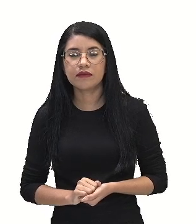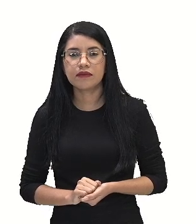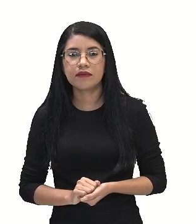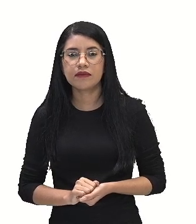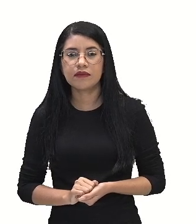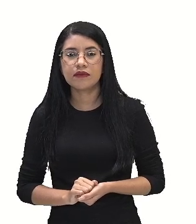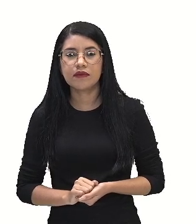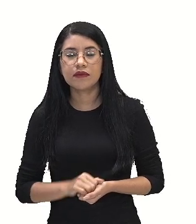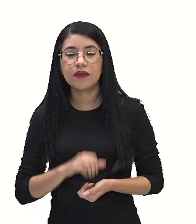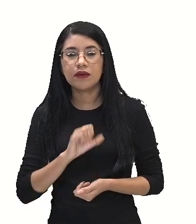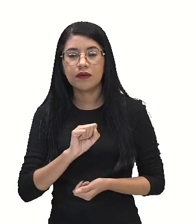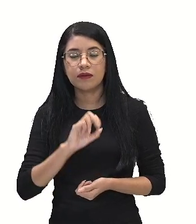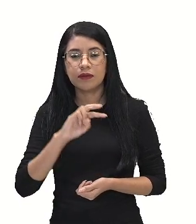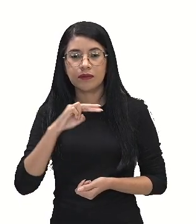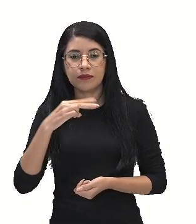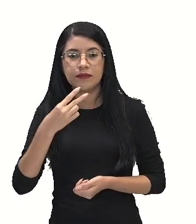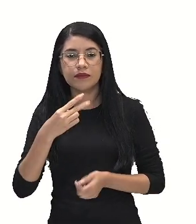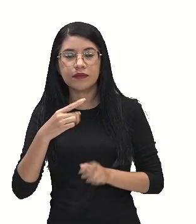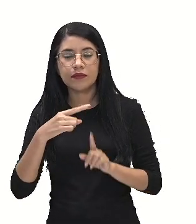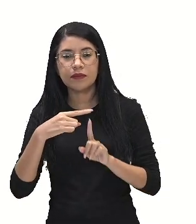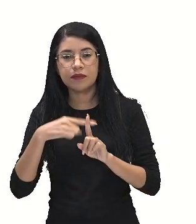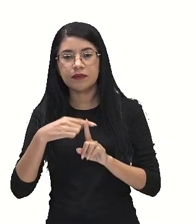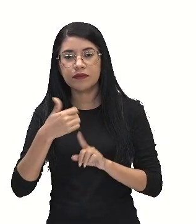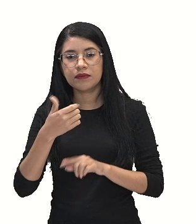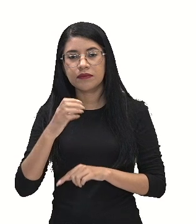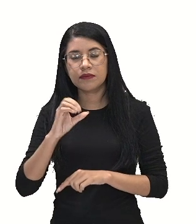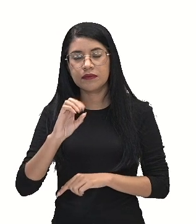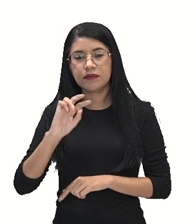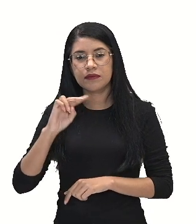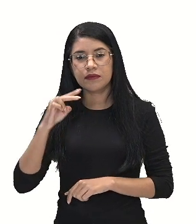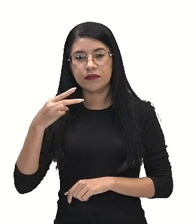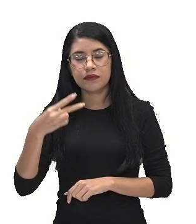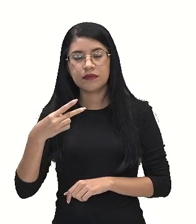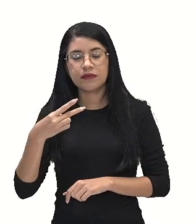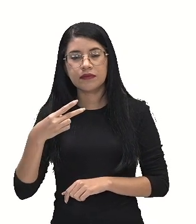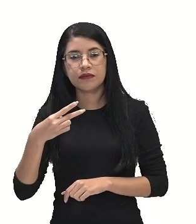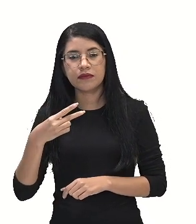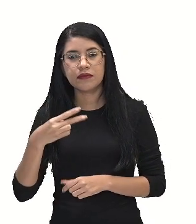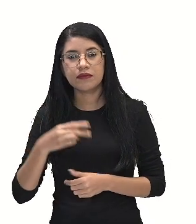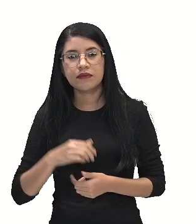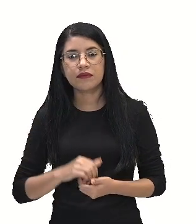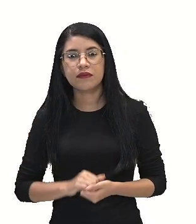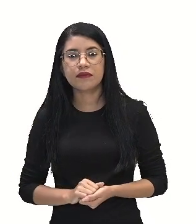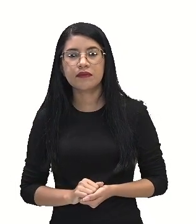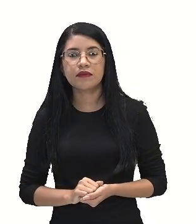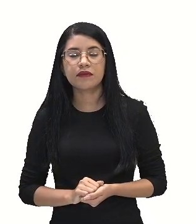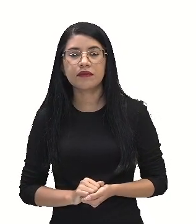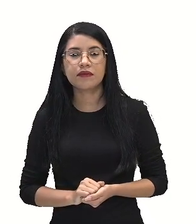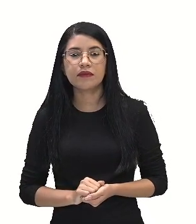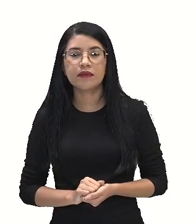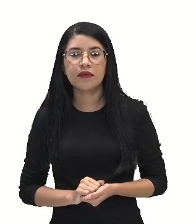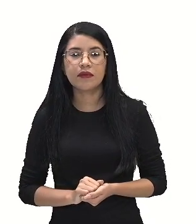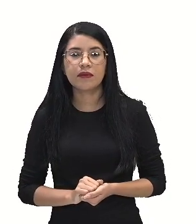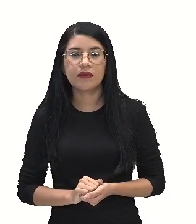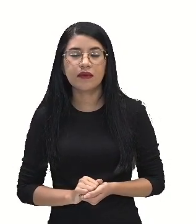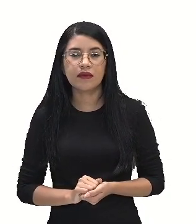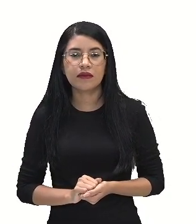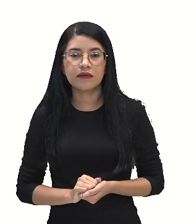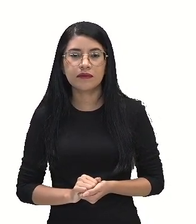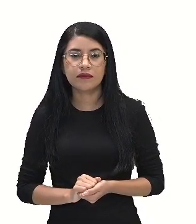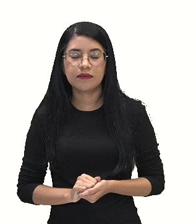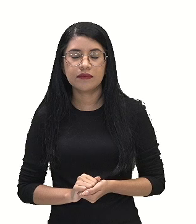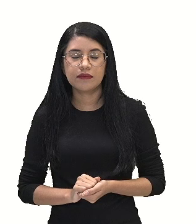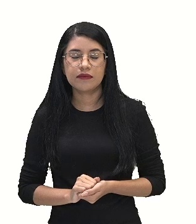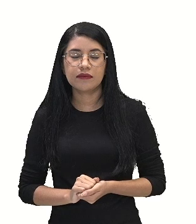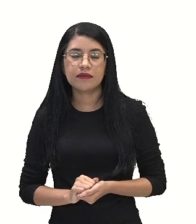8 ao quadrado mais 10 ao quadrado. Tudo bem? São os lados aí do nosso triângulo. Professor,